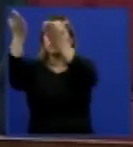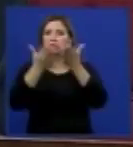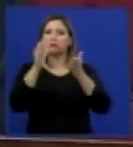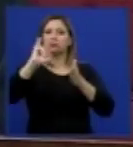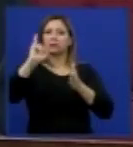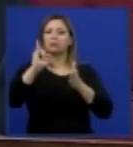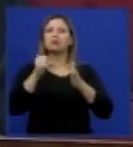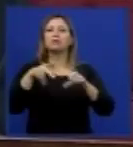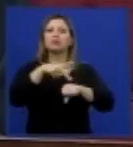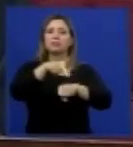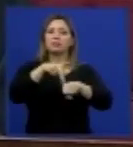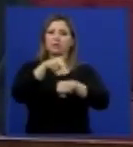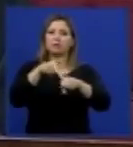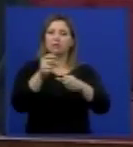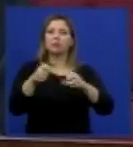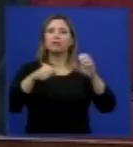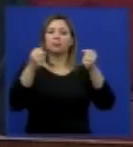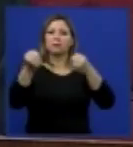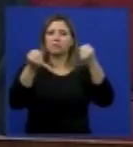de produtos